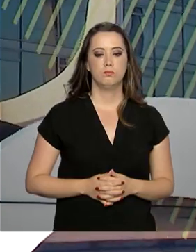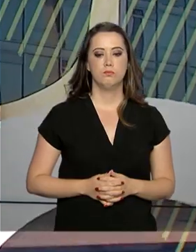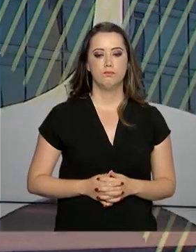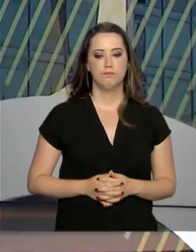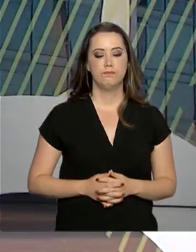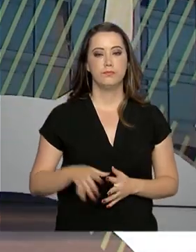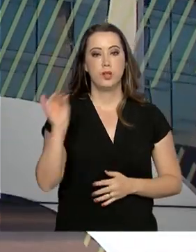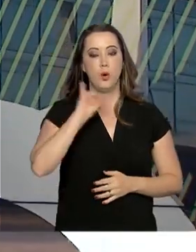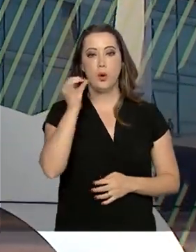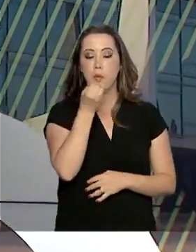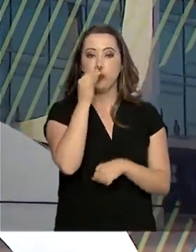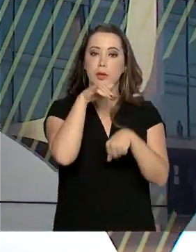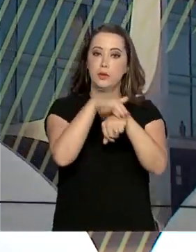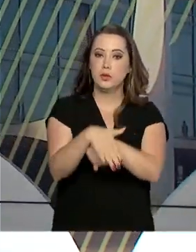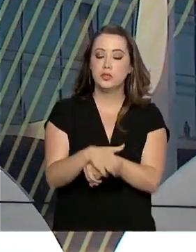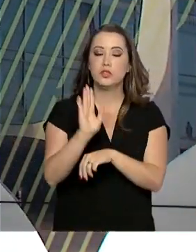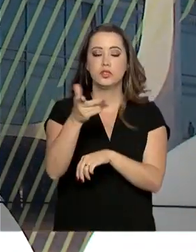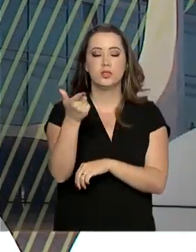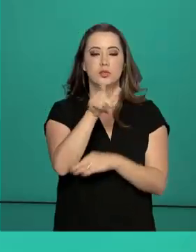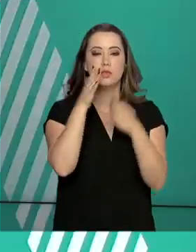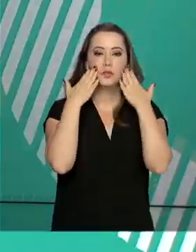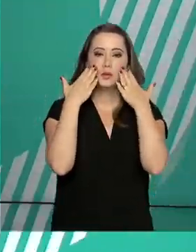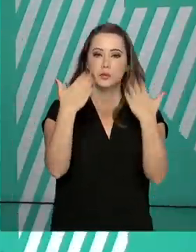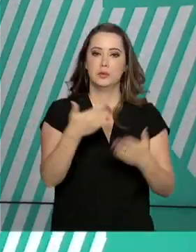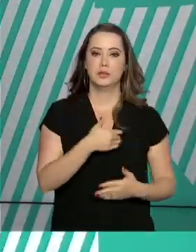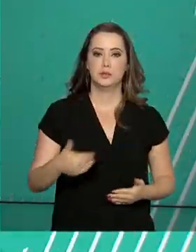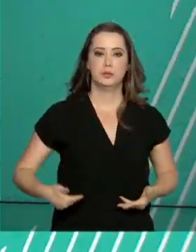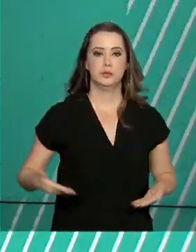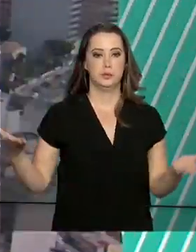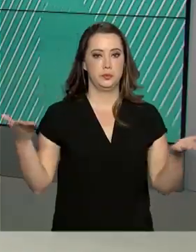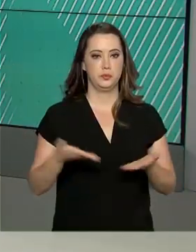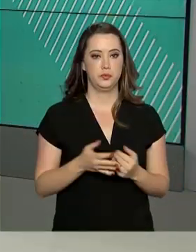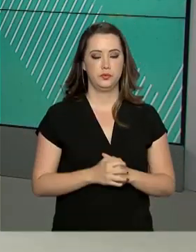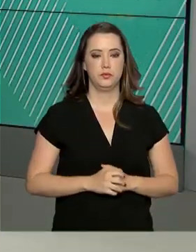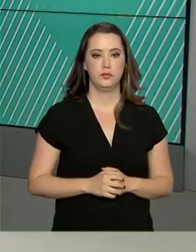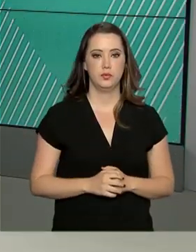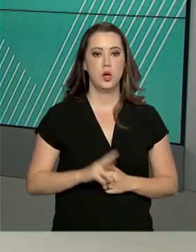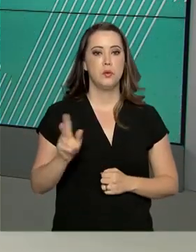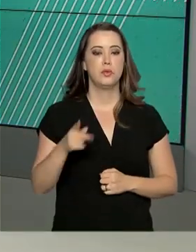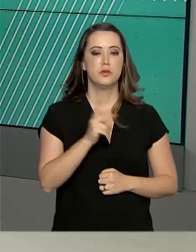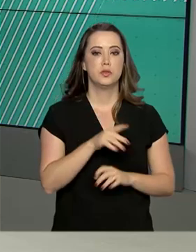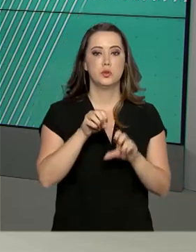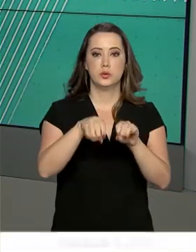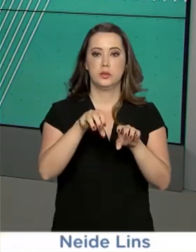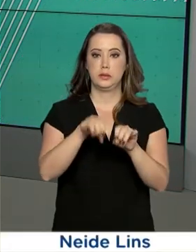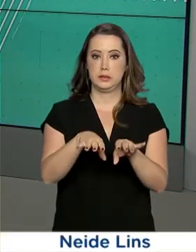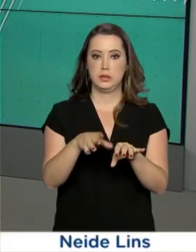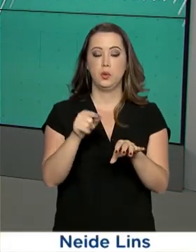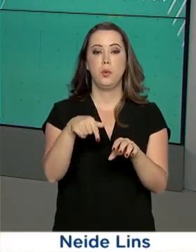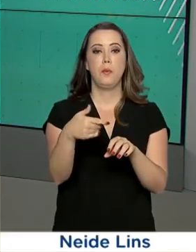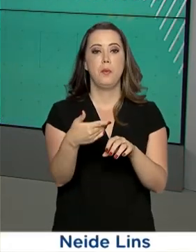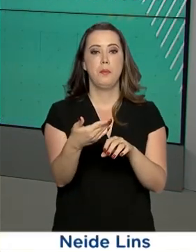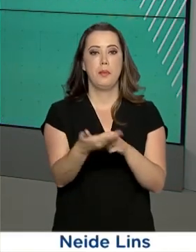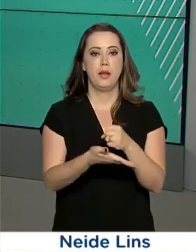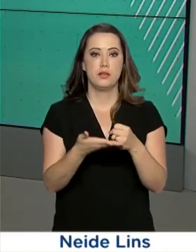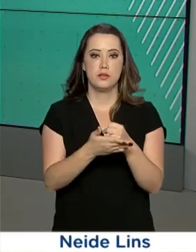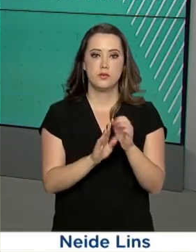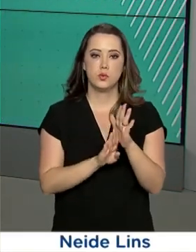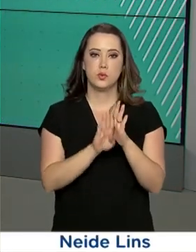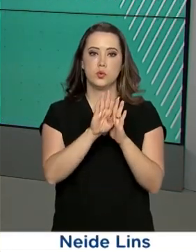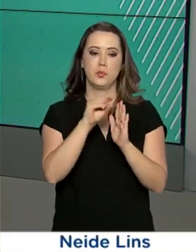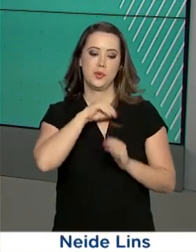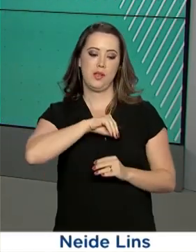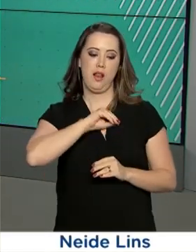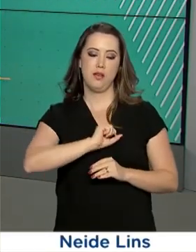olá boa noite já estamos de volta com o governo agora os professores da educação básica vão receber aumento